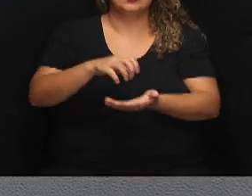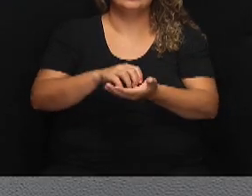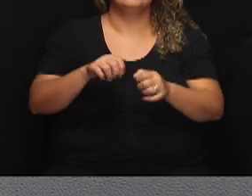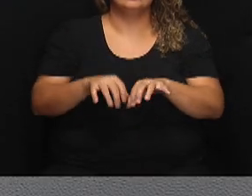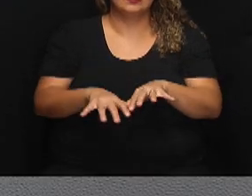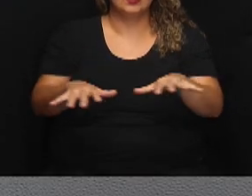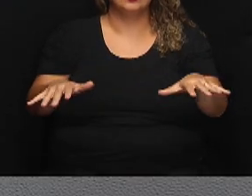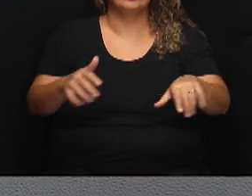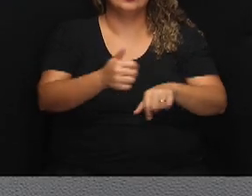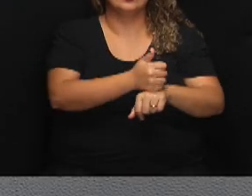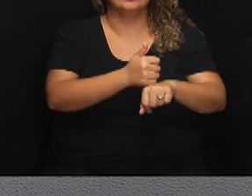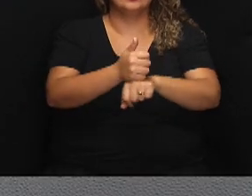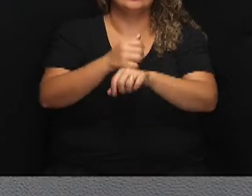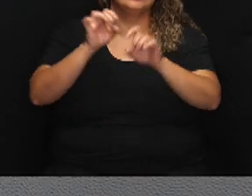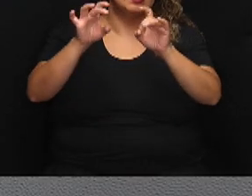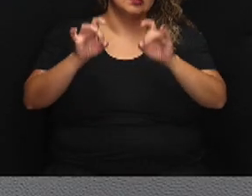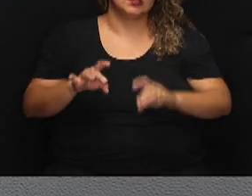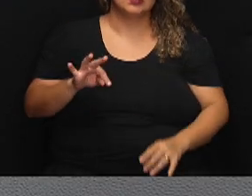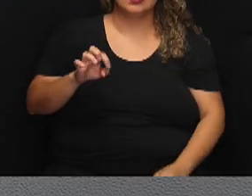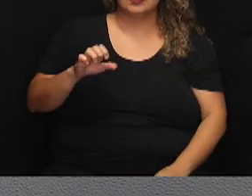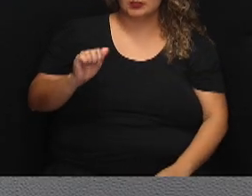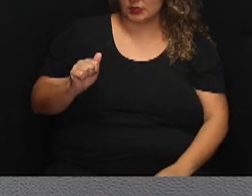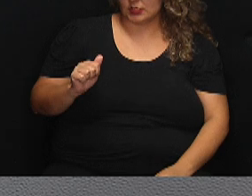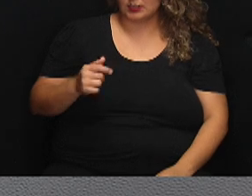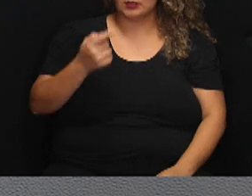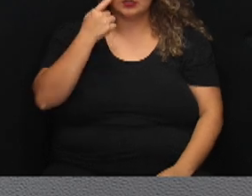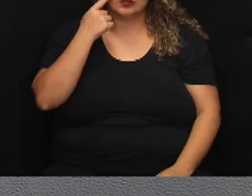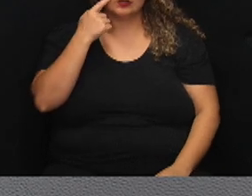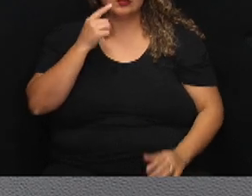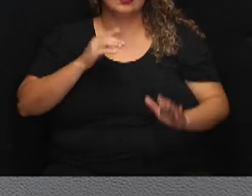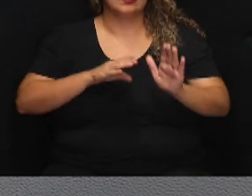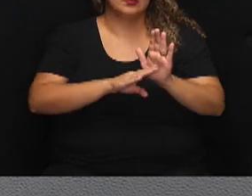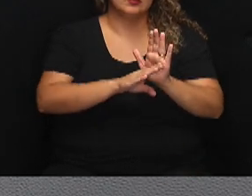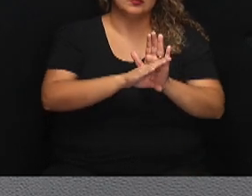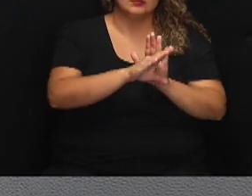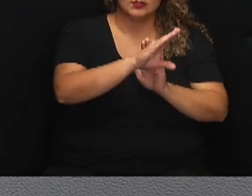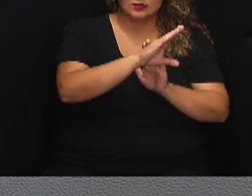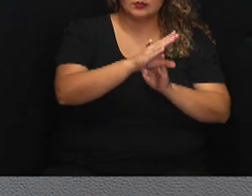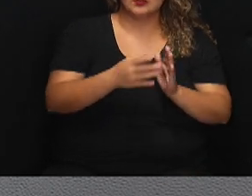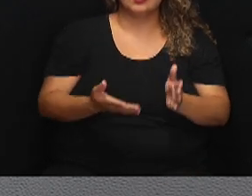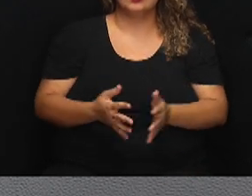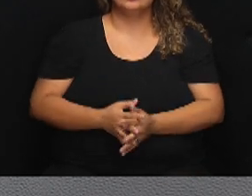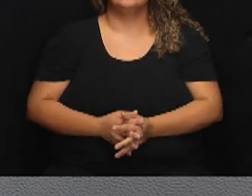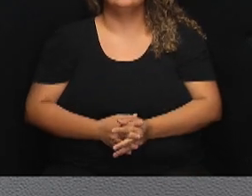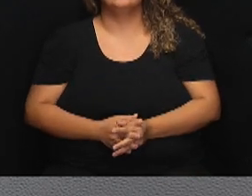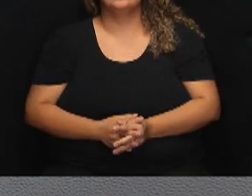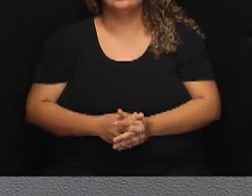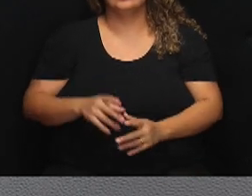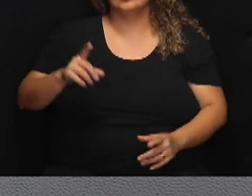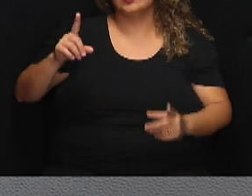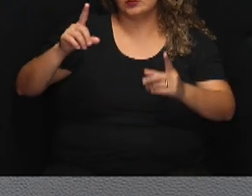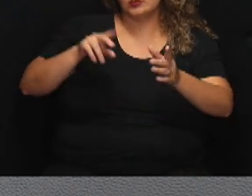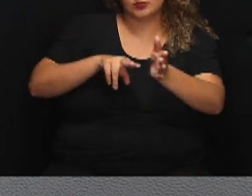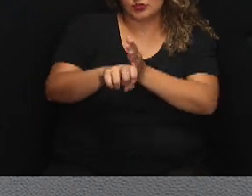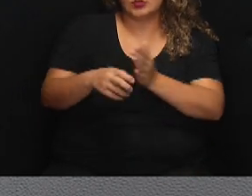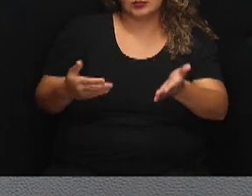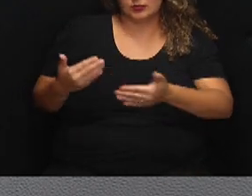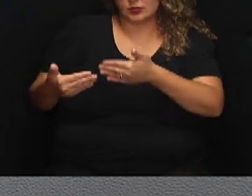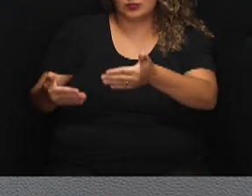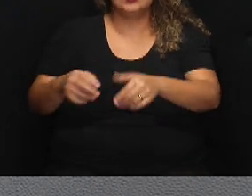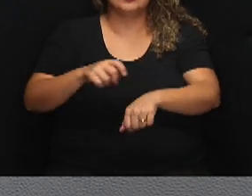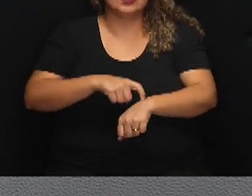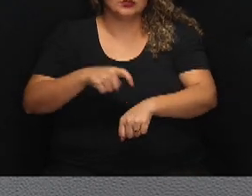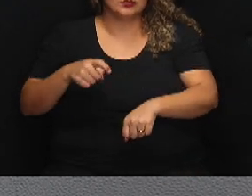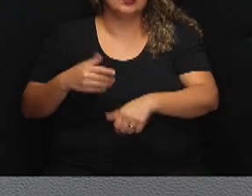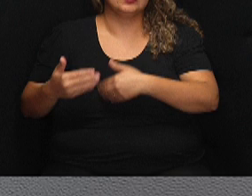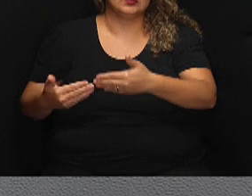dos profissionais especializados em TEA. A gente tem visto isso uma crescente nos diagnósticos, né, no último período, e